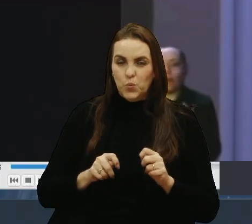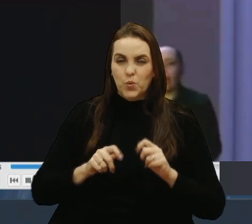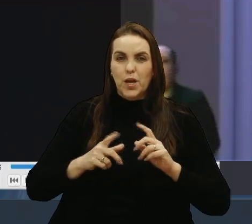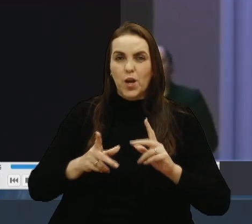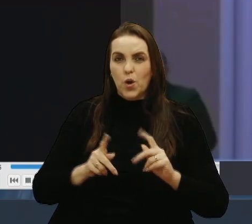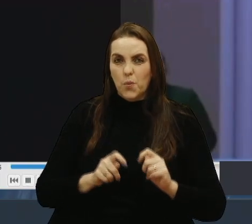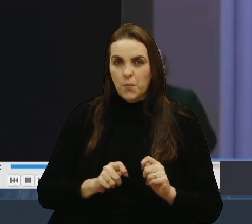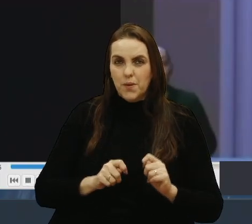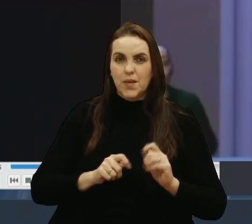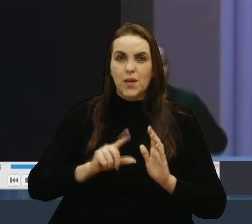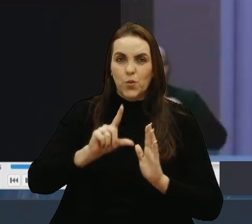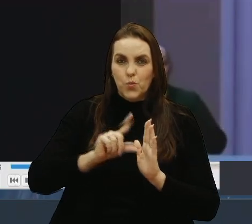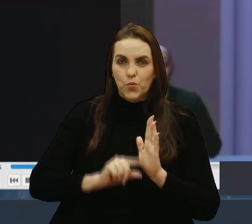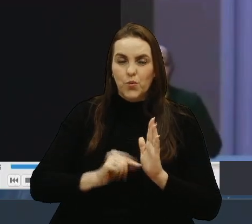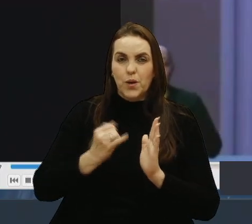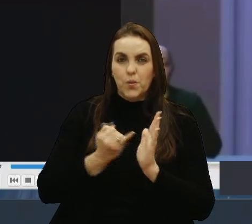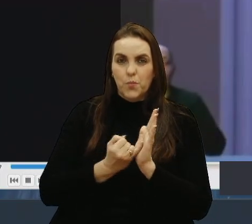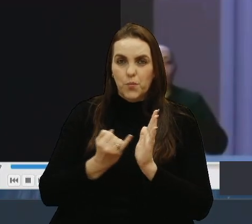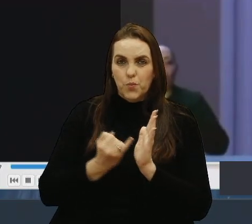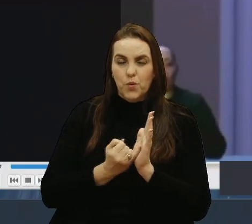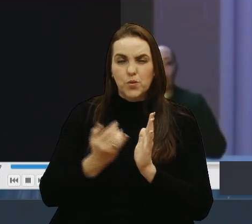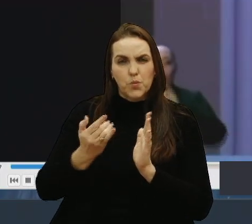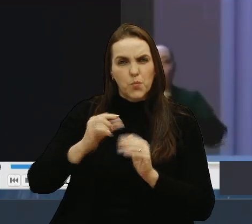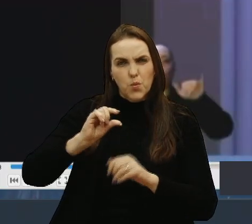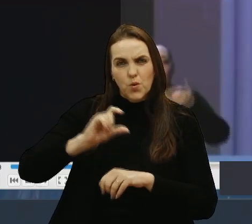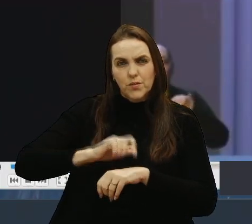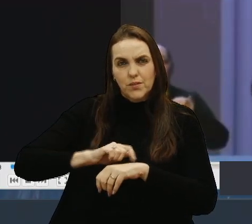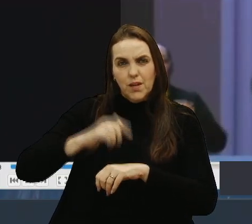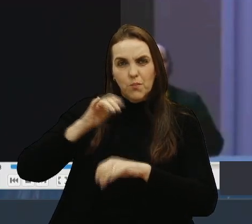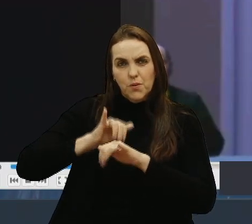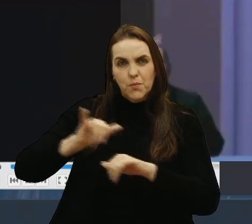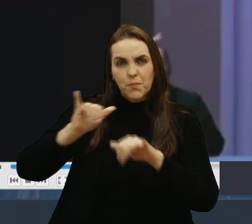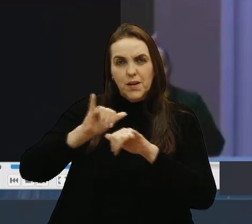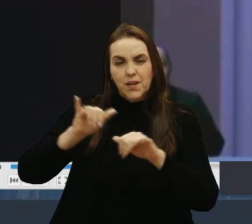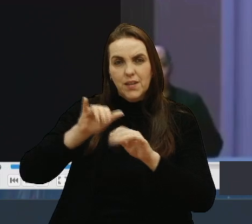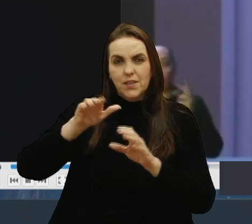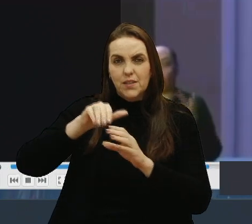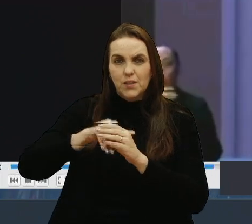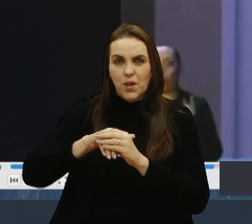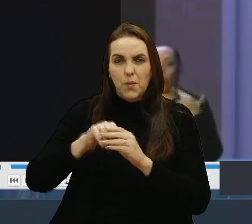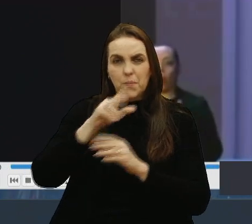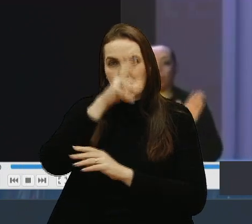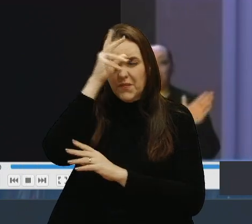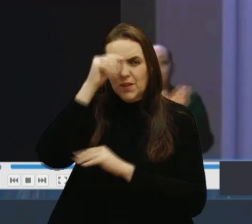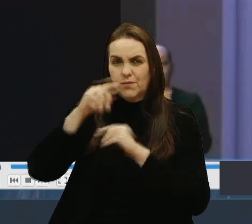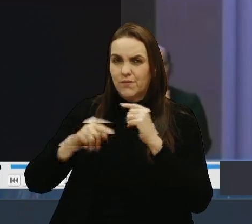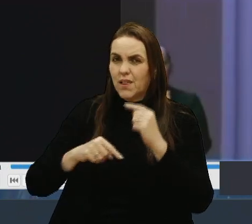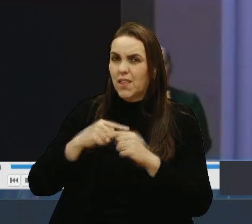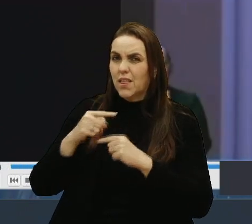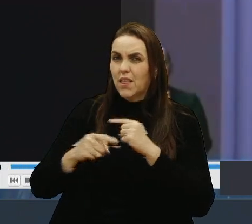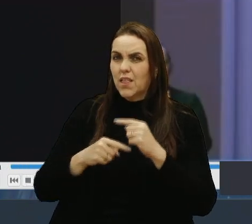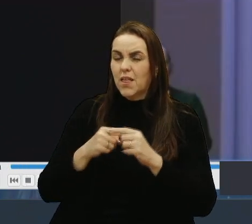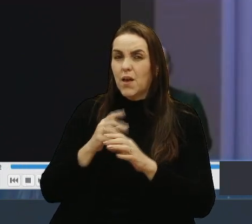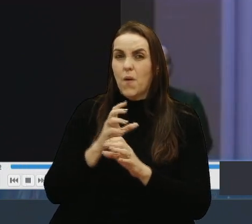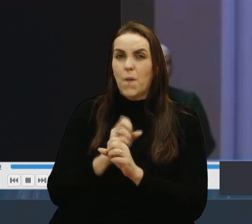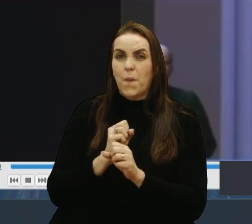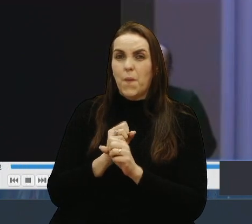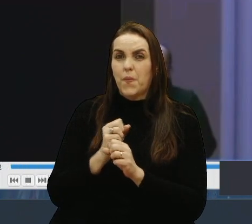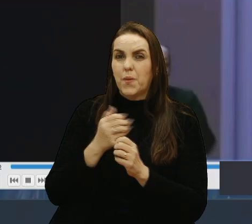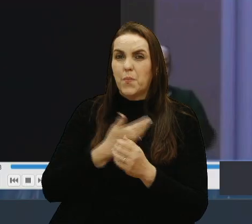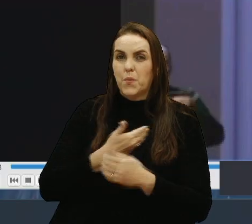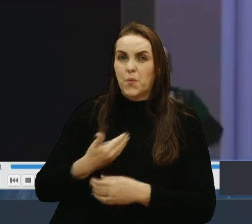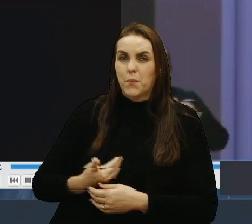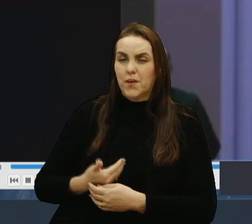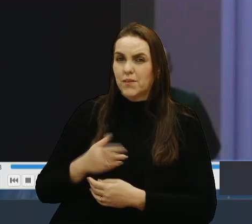ajustes na máquina e o senhor, há poucos dias, na sua propaganda eleitoral, disse que o prefeito estava enrolado com as contas públicas. Isso aí mostra a inverdade que o senhor